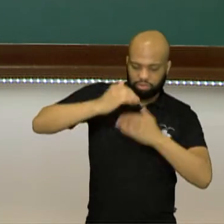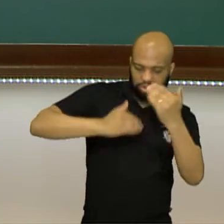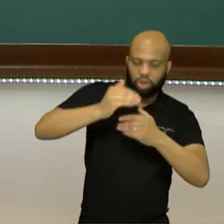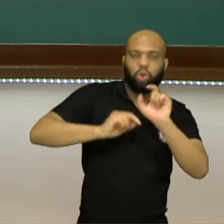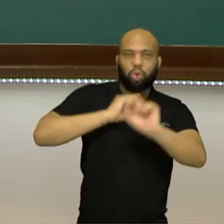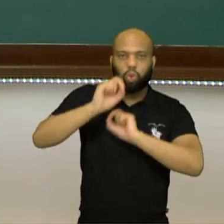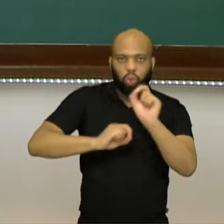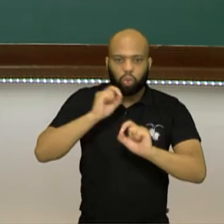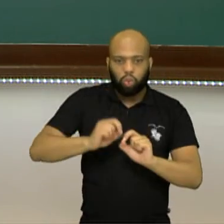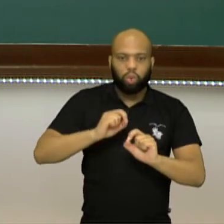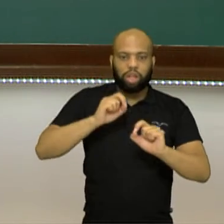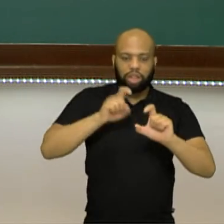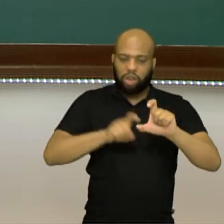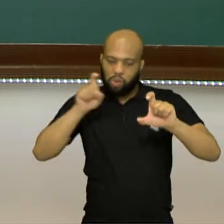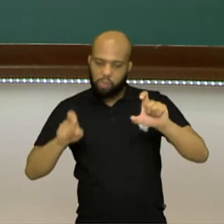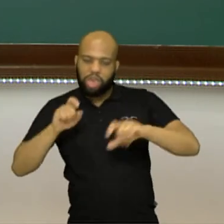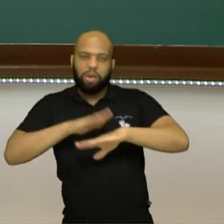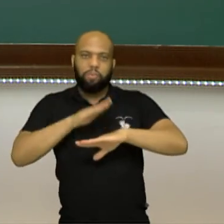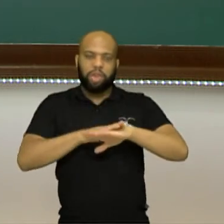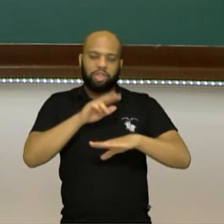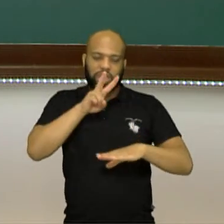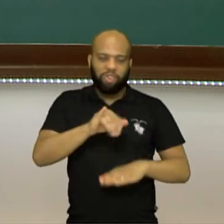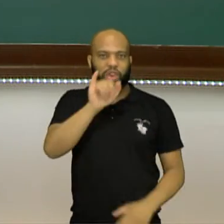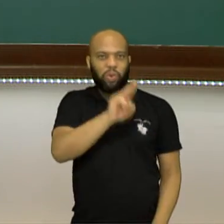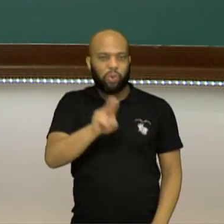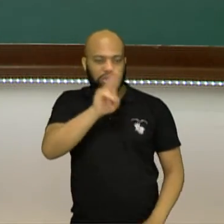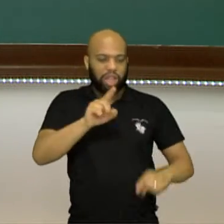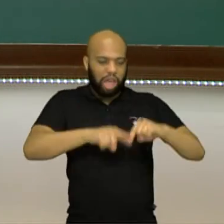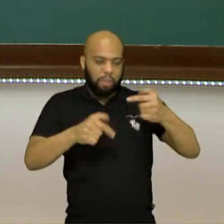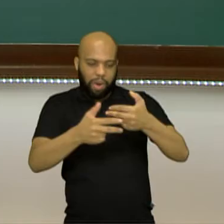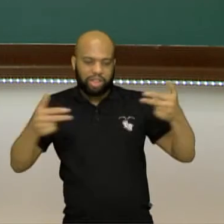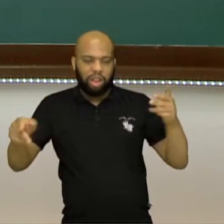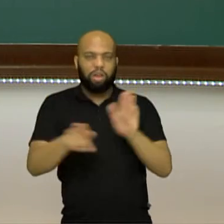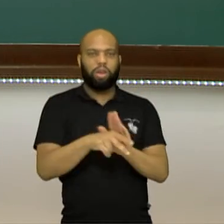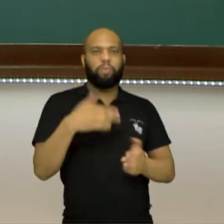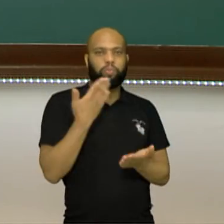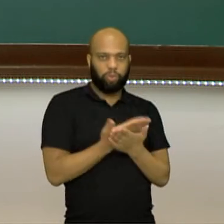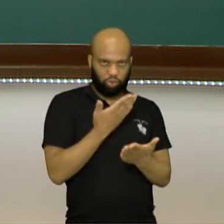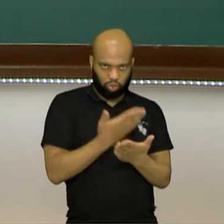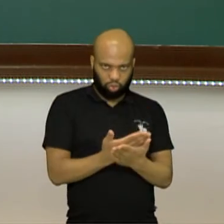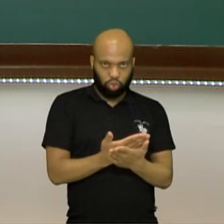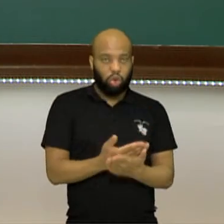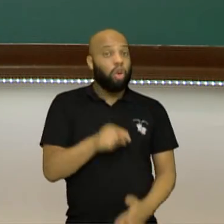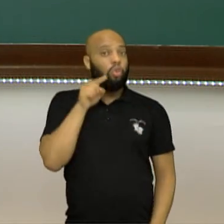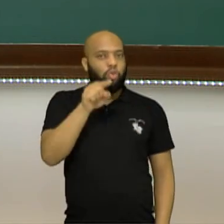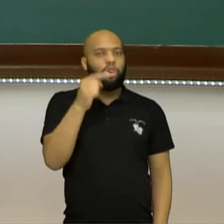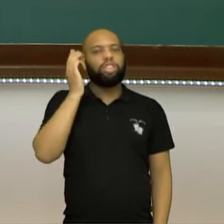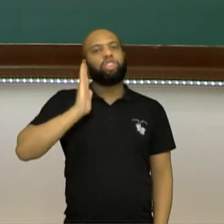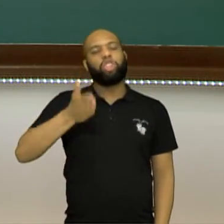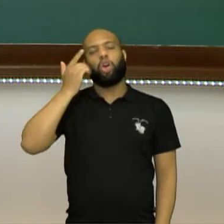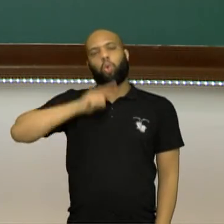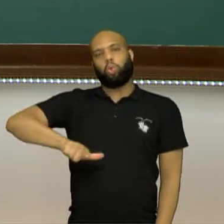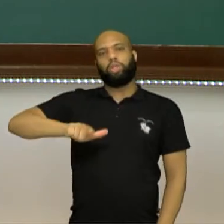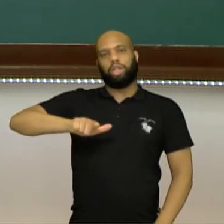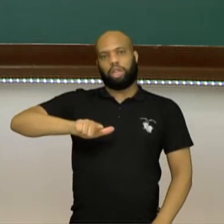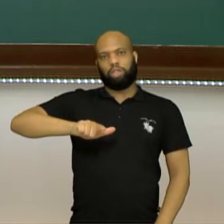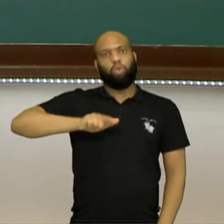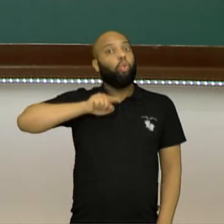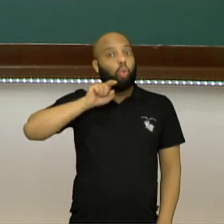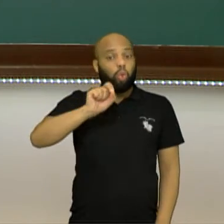a autonomia na utilização de materiais de estudo, os que você tem acesso independente aí, os que você